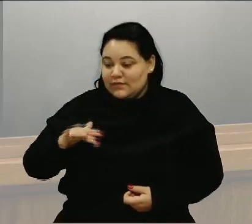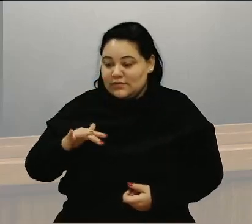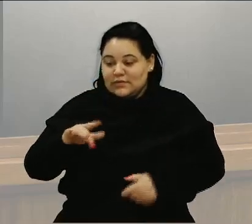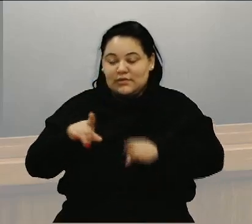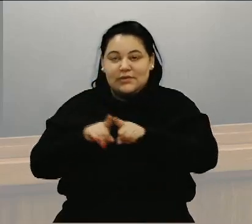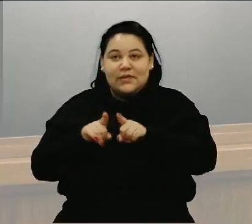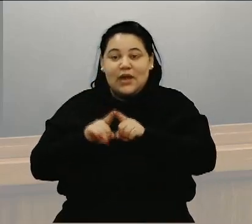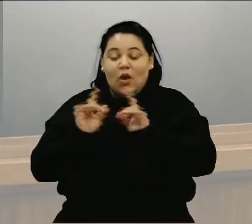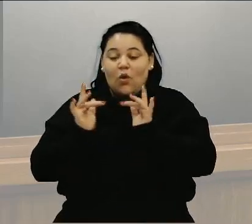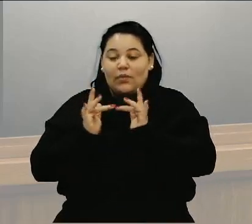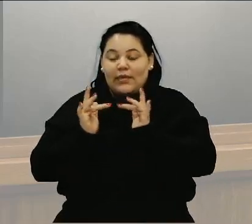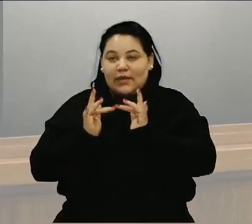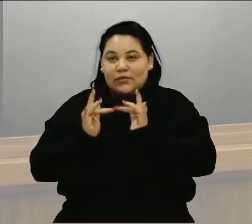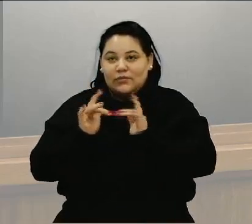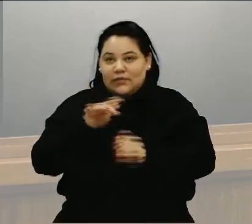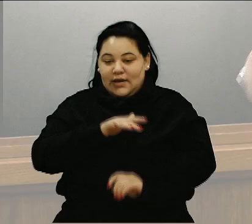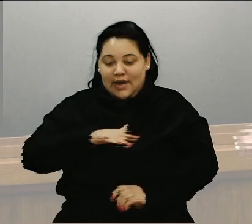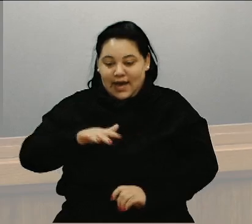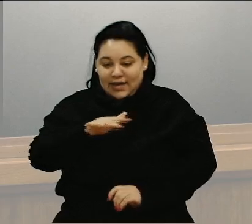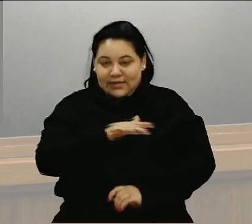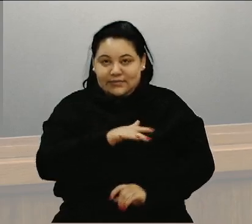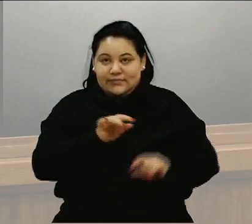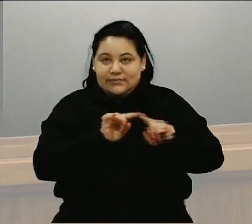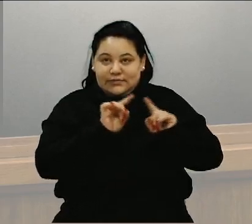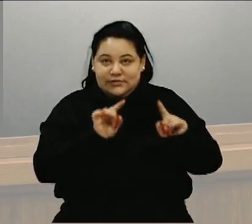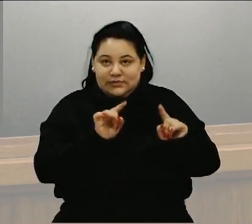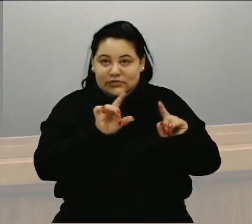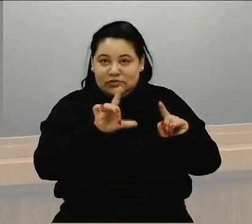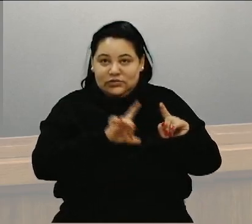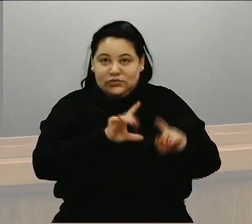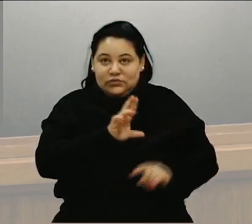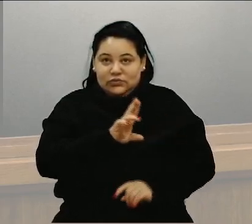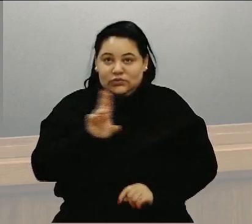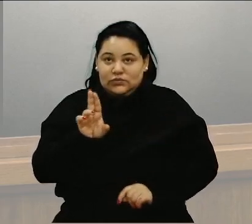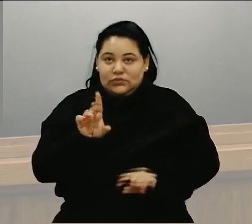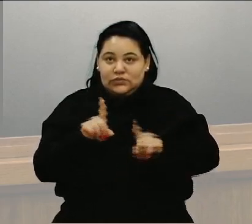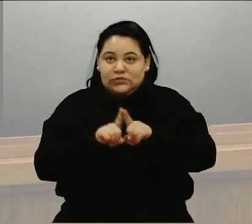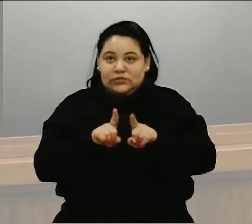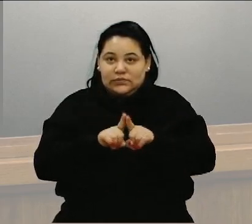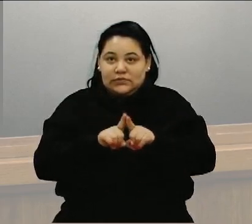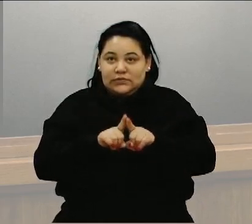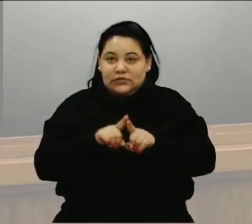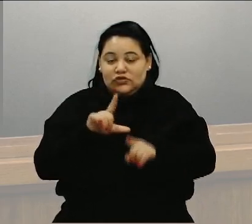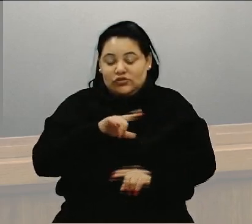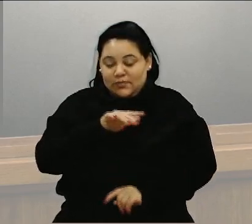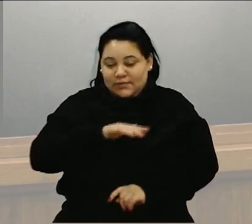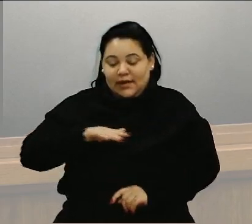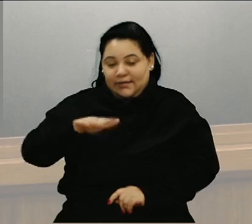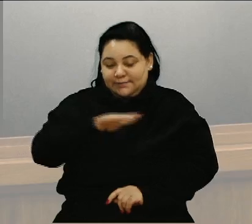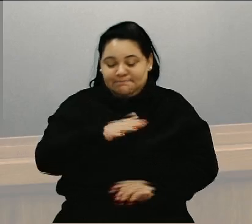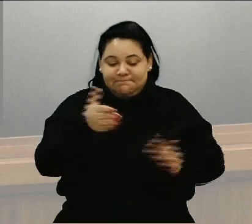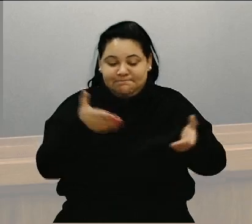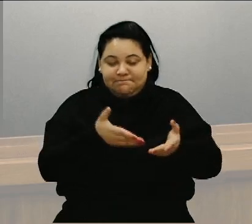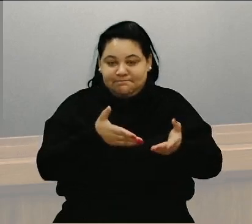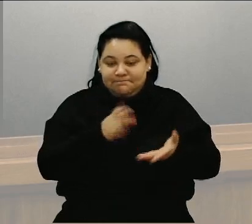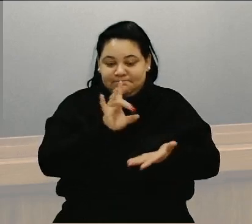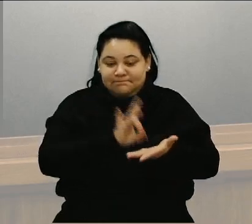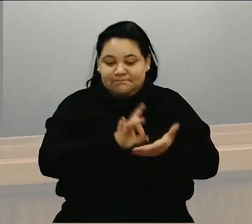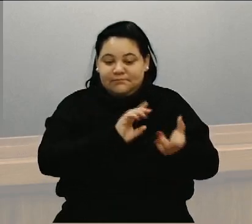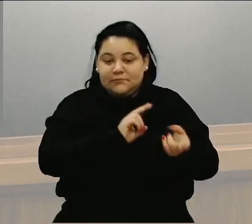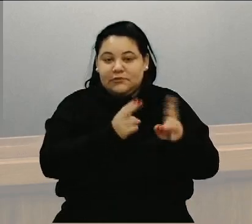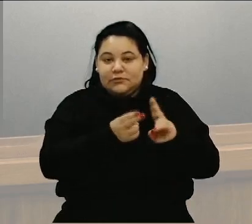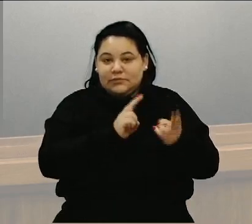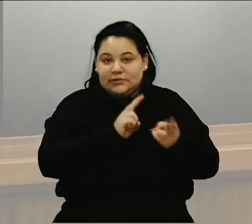área rural, mas eu tinha o nono do leite, que ele tinha uma área que hoje é área urbana, né?